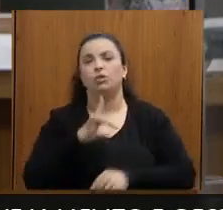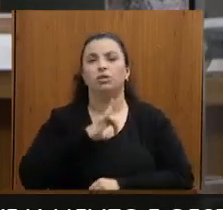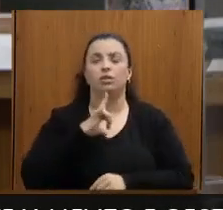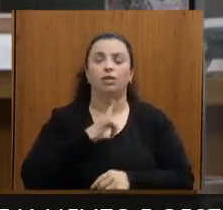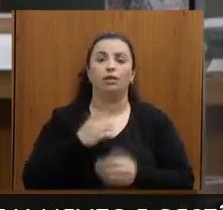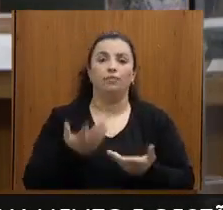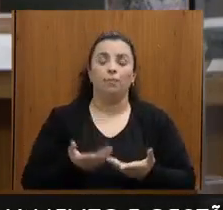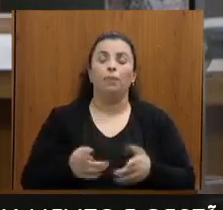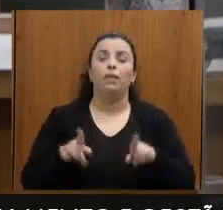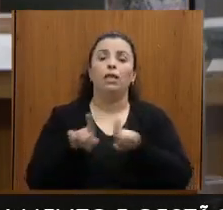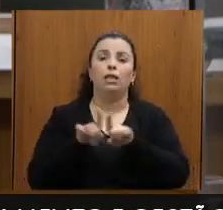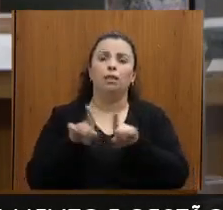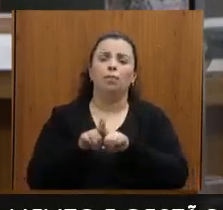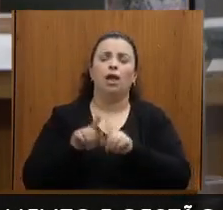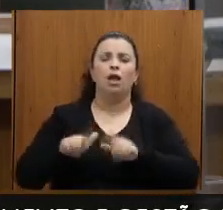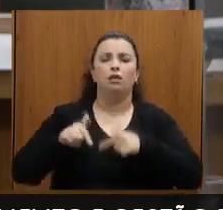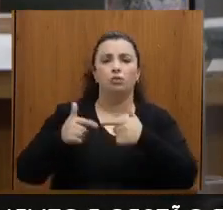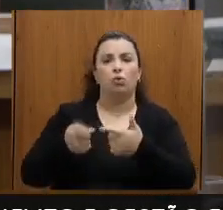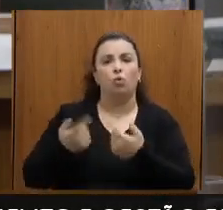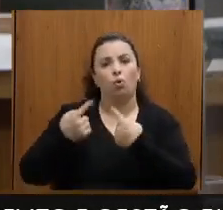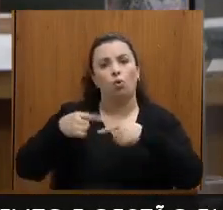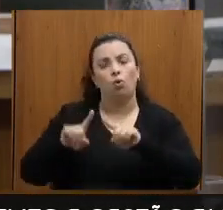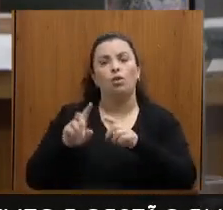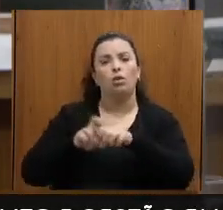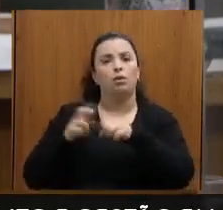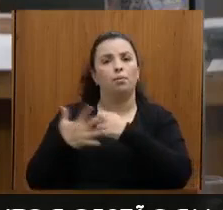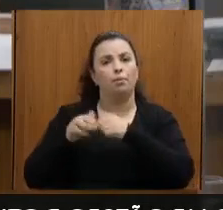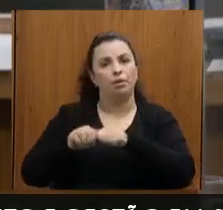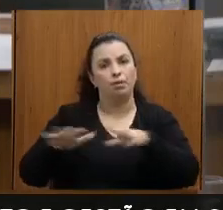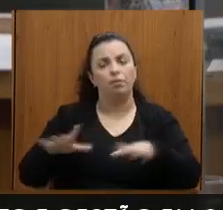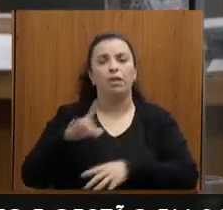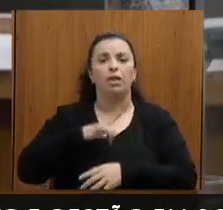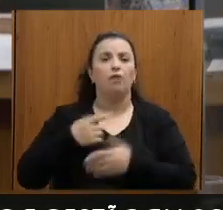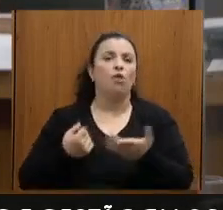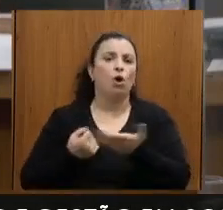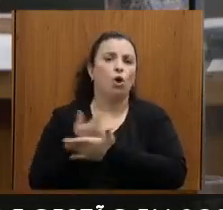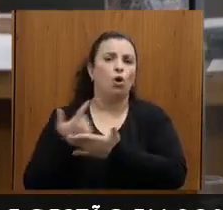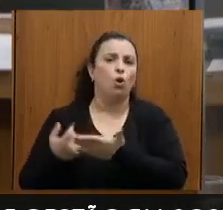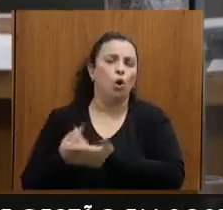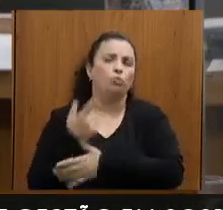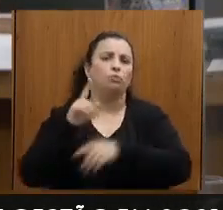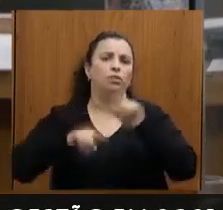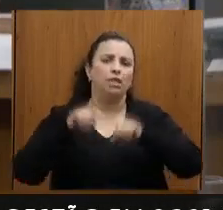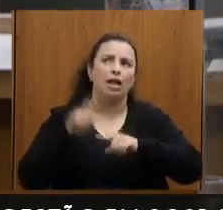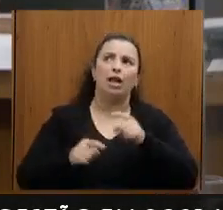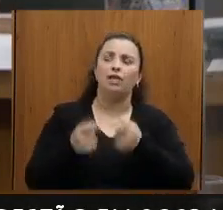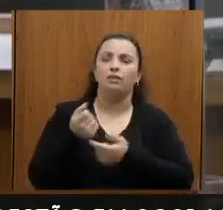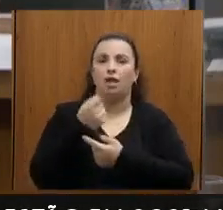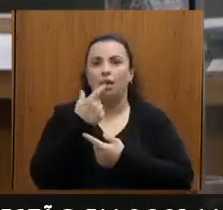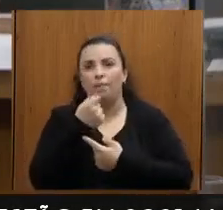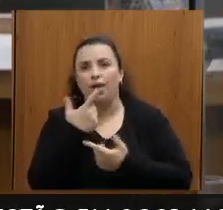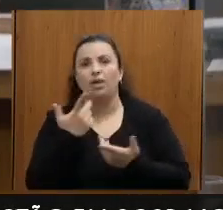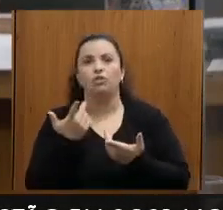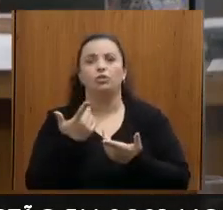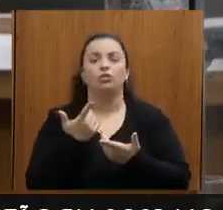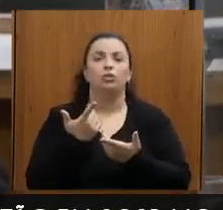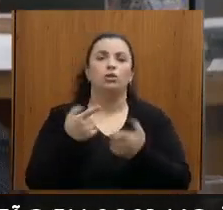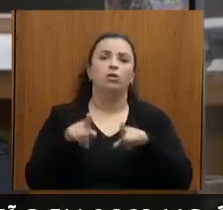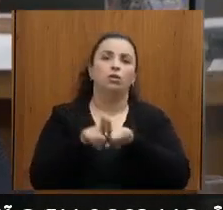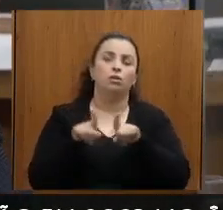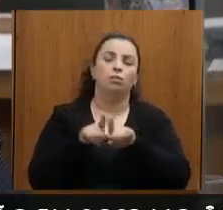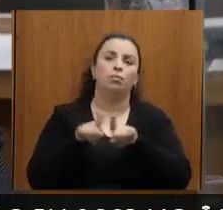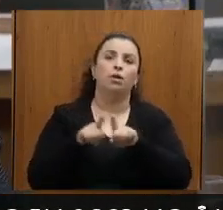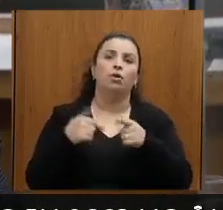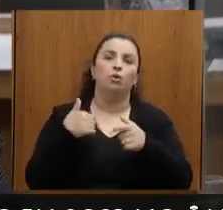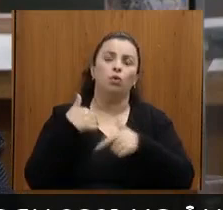pandemia, tivemos o atendimento à demanda de compra de insumos, medicamentos e a prestação de